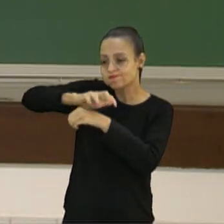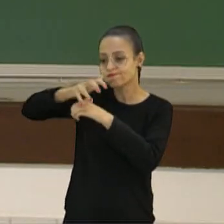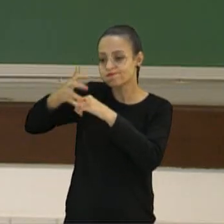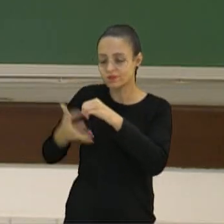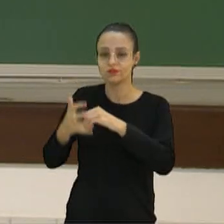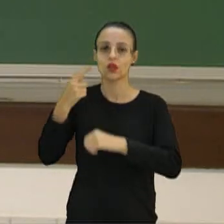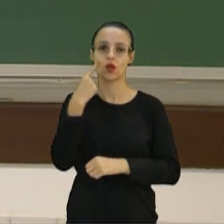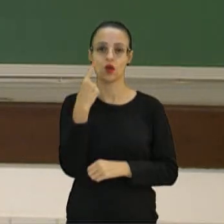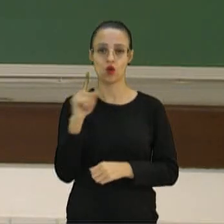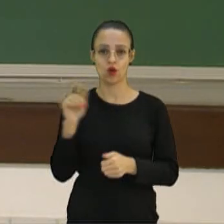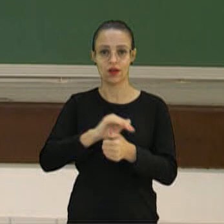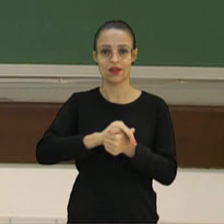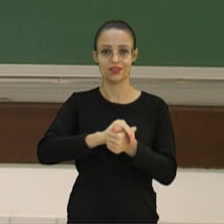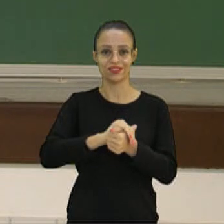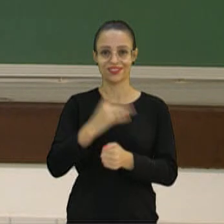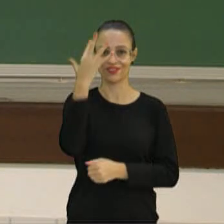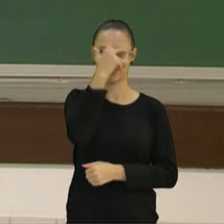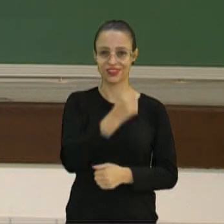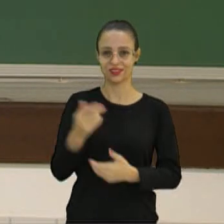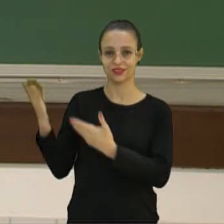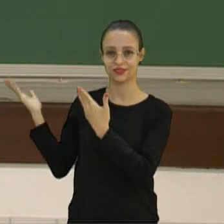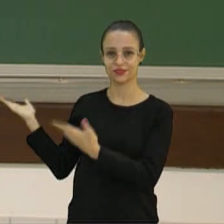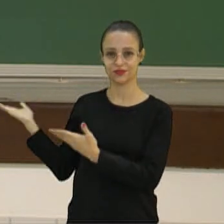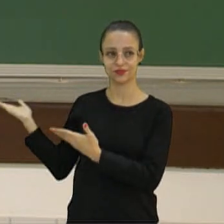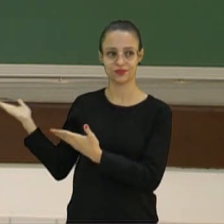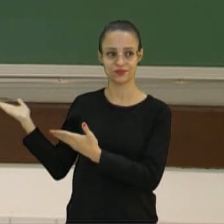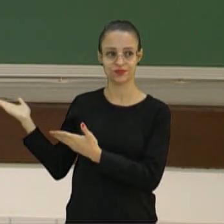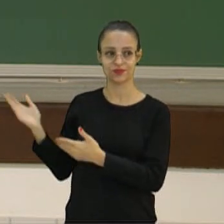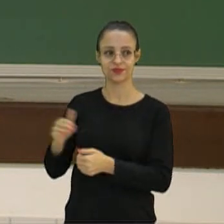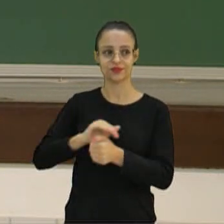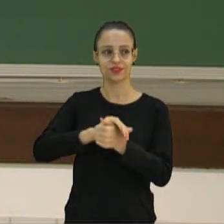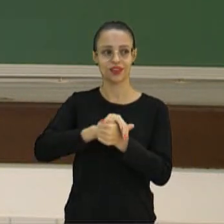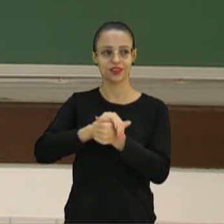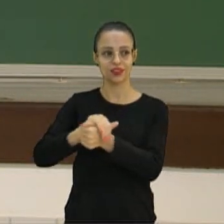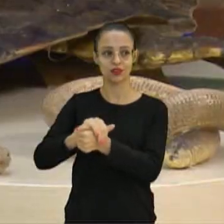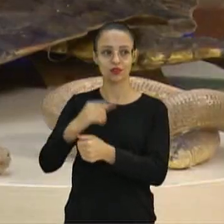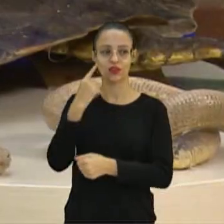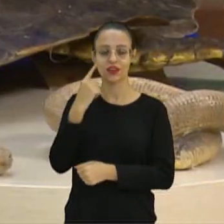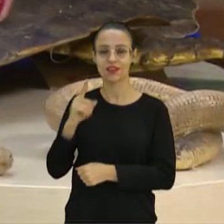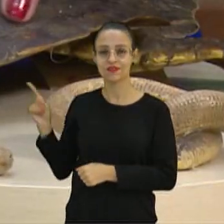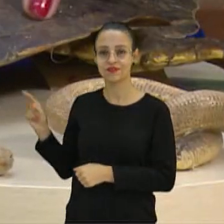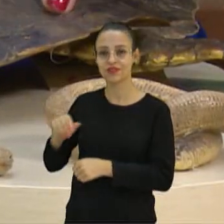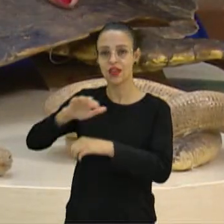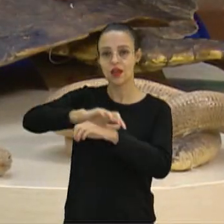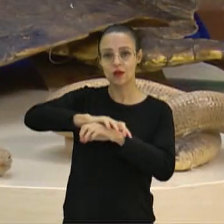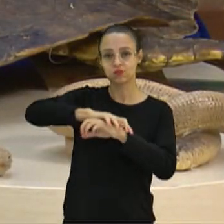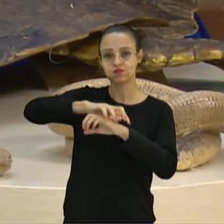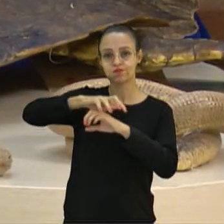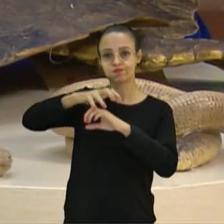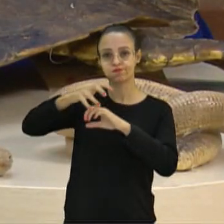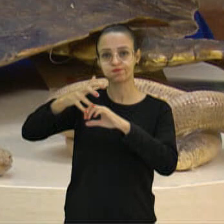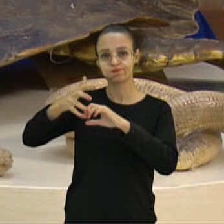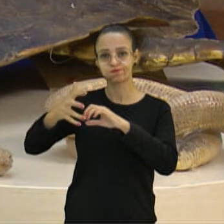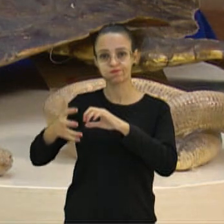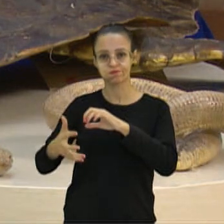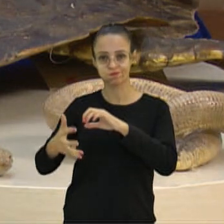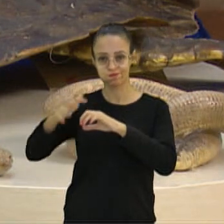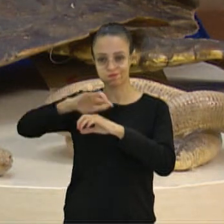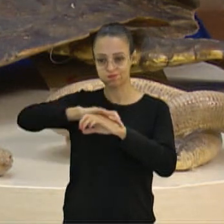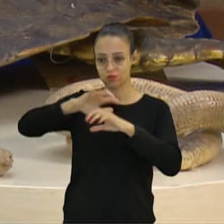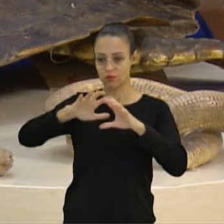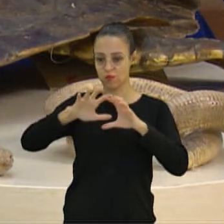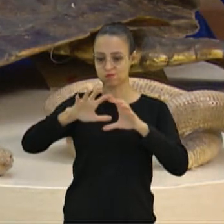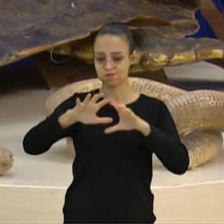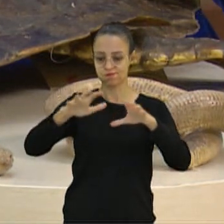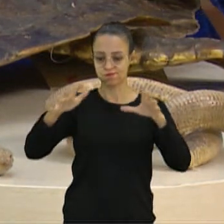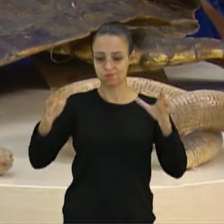gente olha essa tartaruga bem linda que tem aqui, ó, uma tartaruga verde, a gente consegue ver as placas córneas dela. Quando a gente